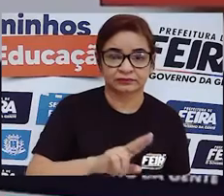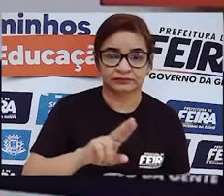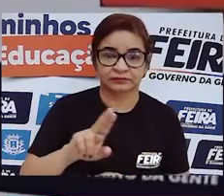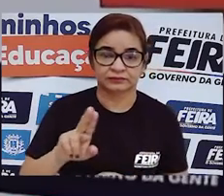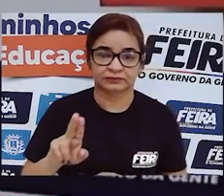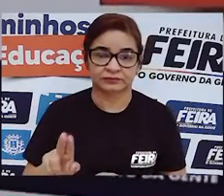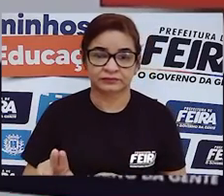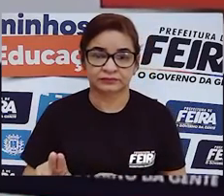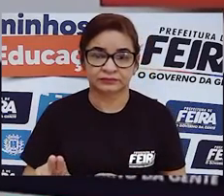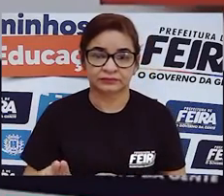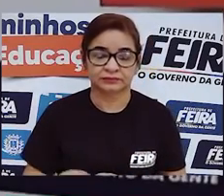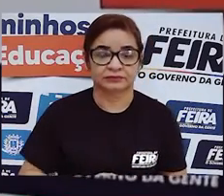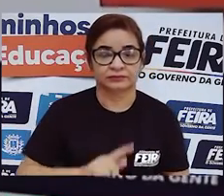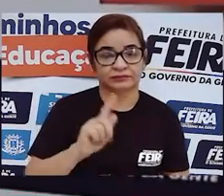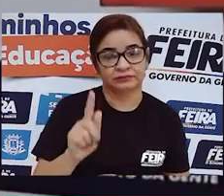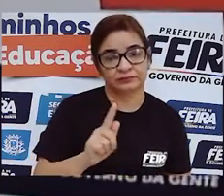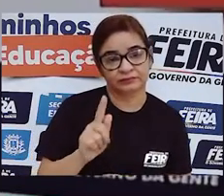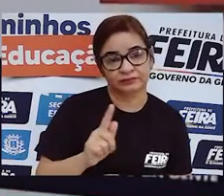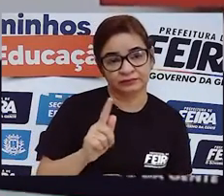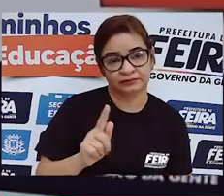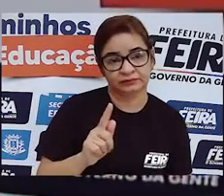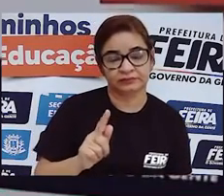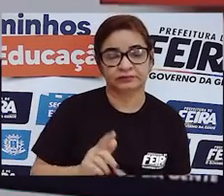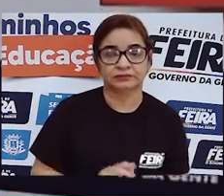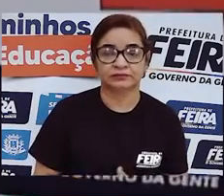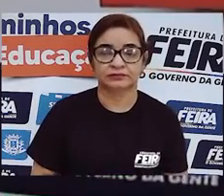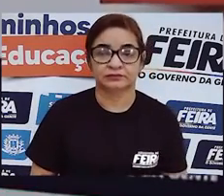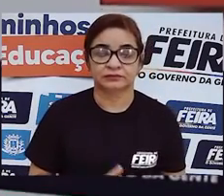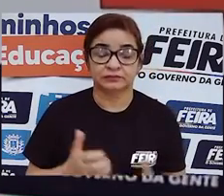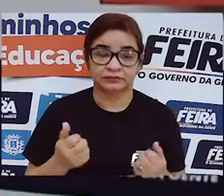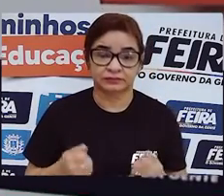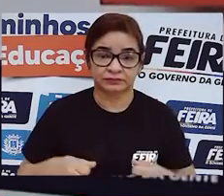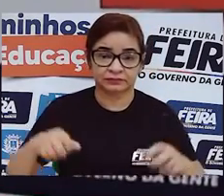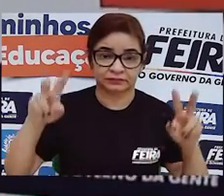recursos expressivos, em situação de uso, no aspecto